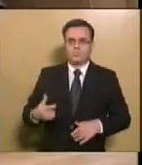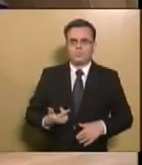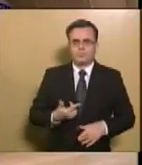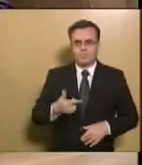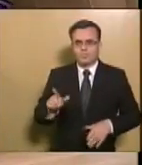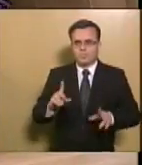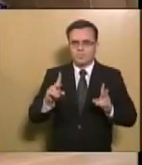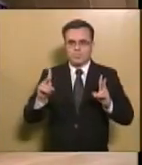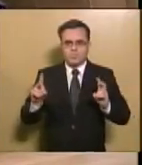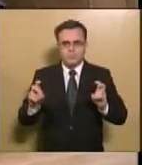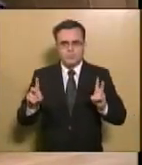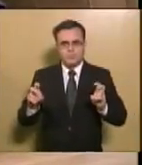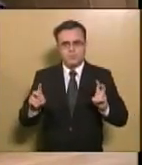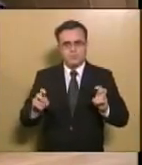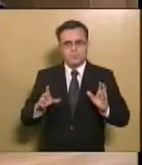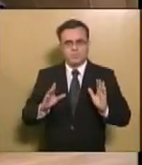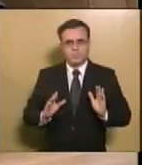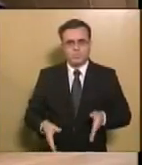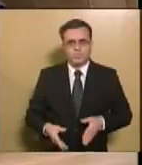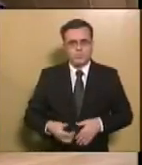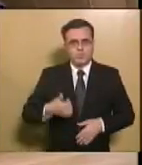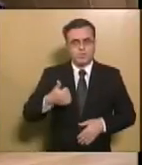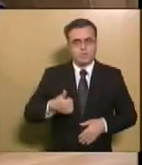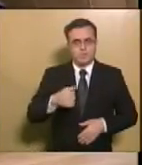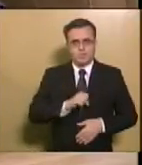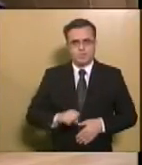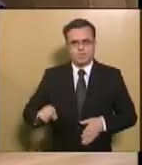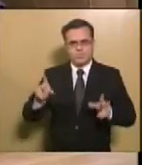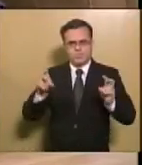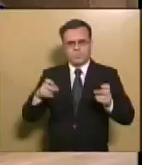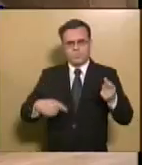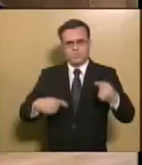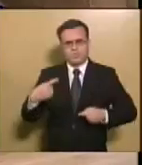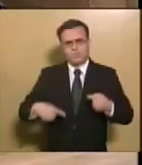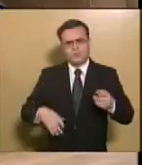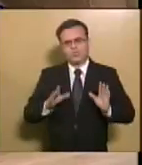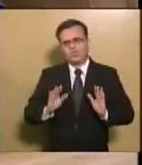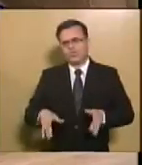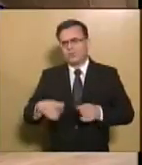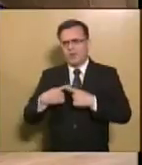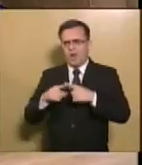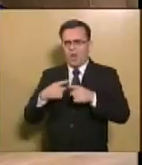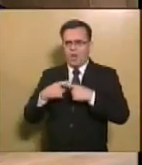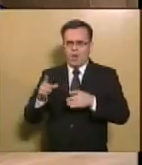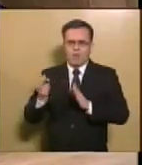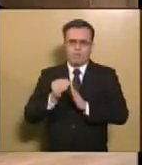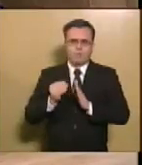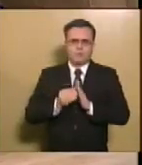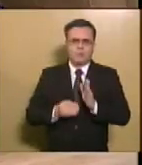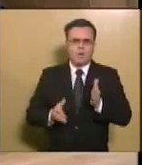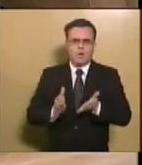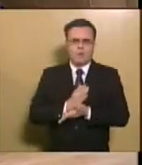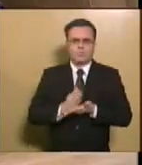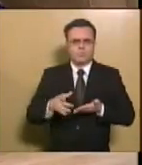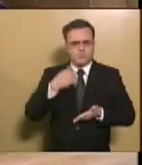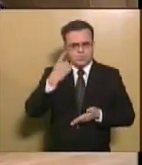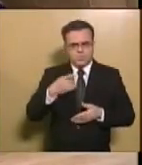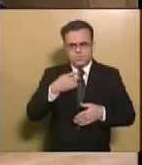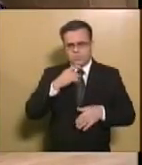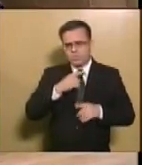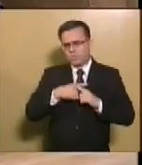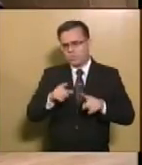a gente, já no primeiro semestre houve discussão, já houve reclamações e alguns deputados usaram da tribuna para fazer